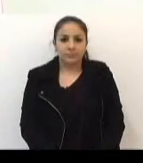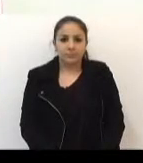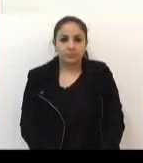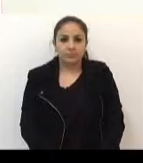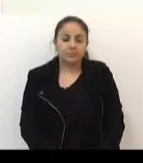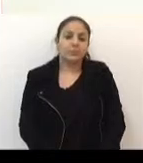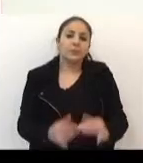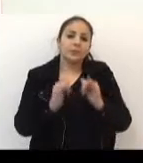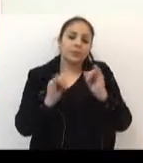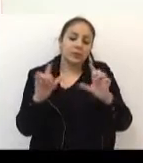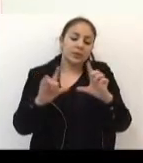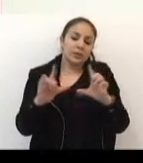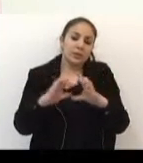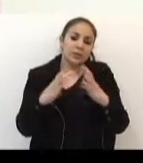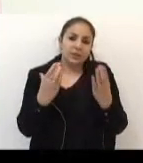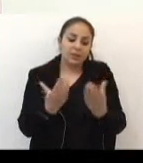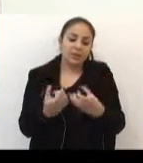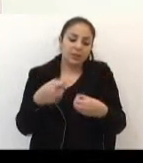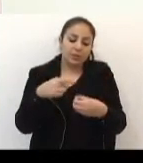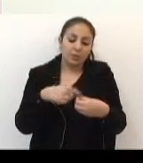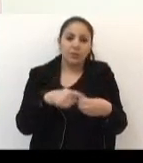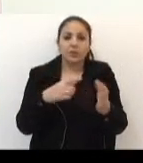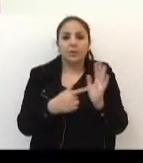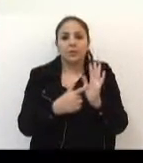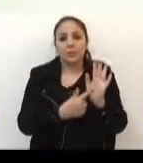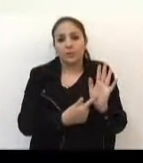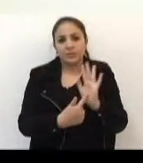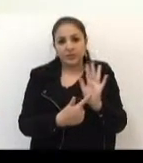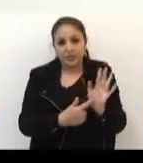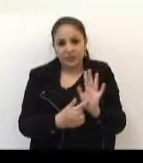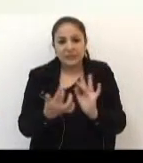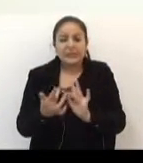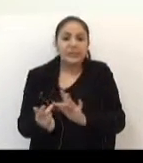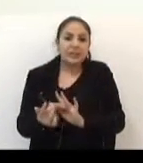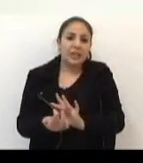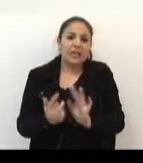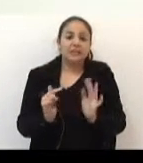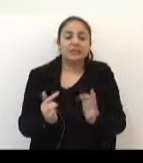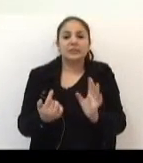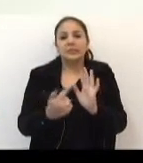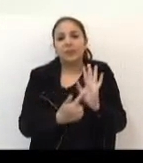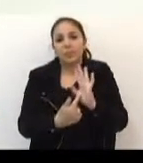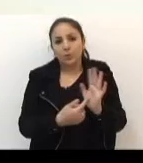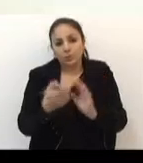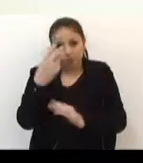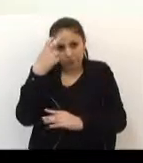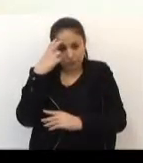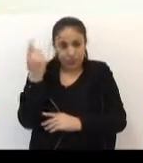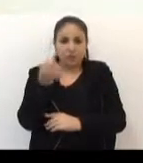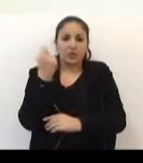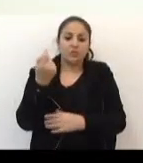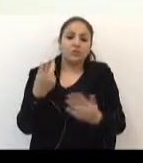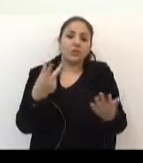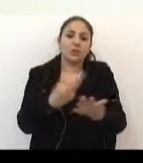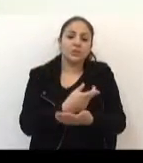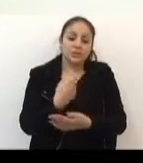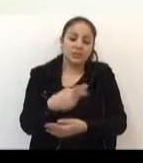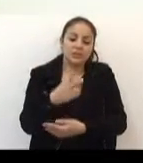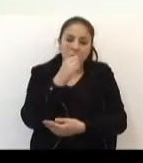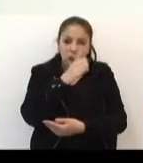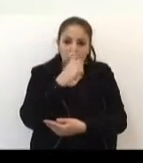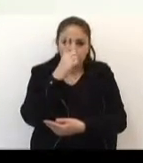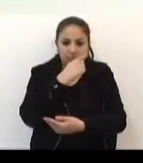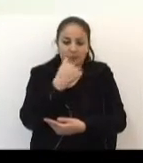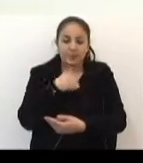O Jornal da Câmara retorna para apresentar os detalhes da Mostra da Cultura Gaúcha que acontece neste domingo. A